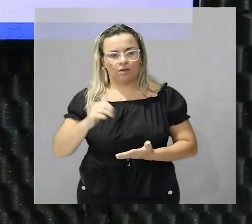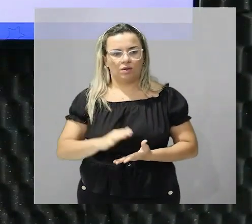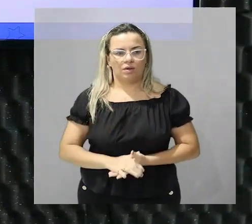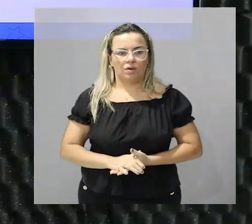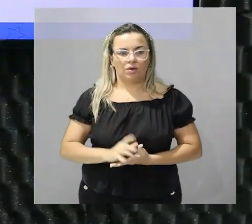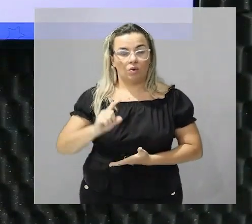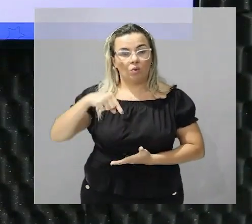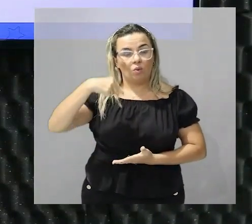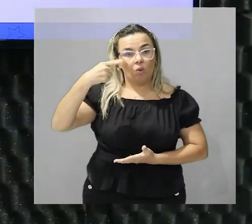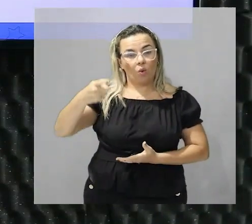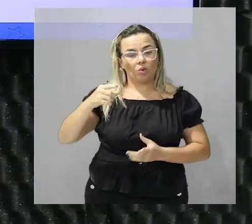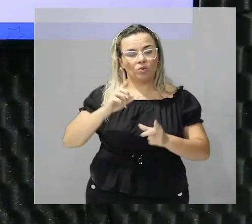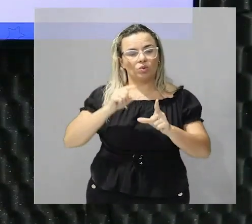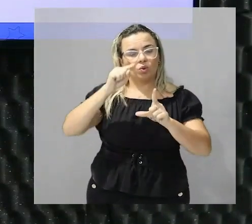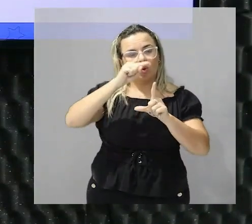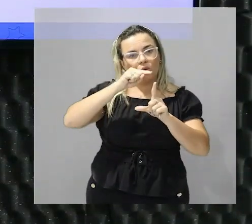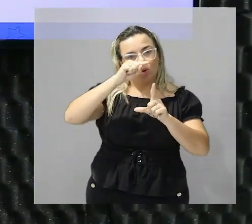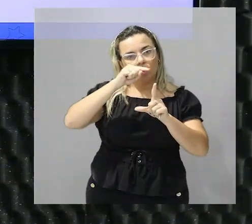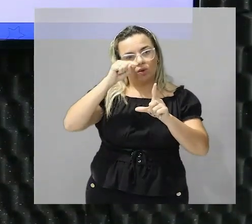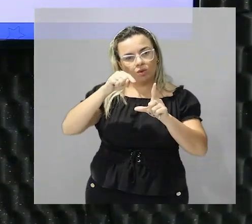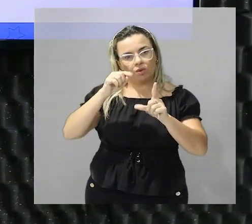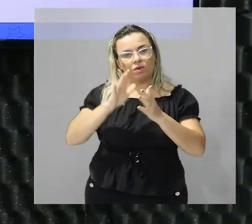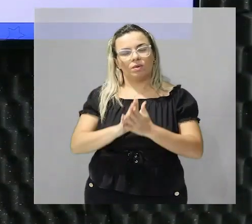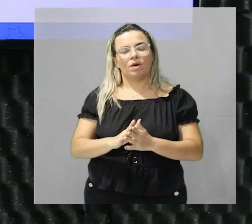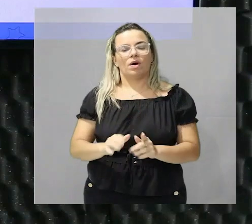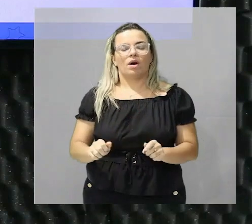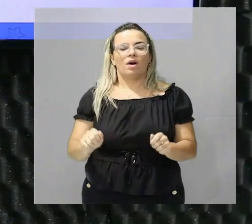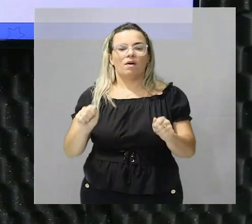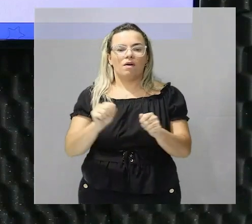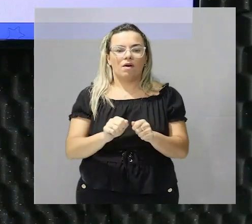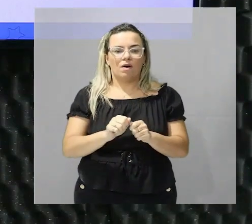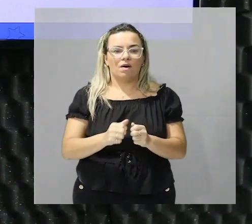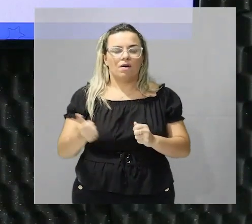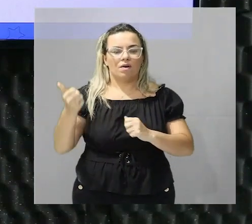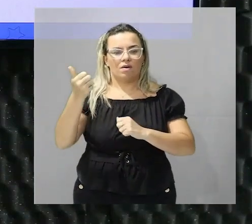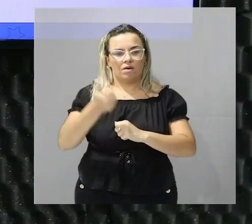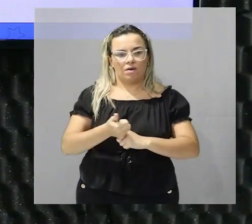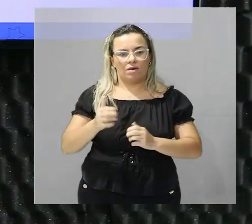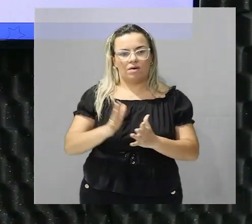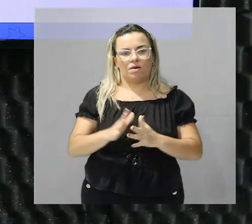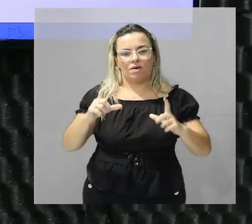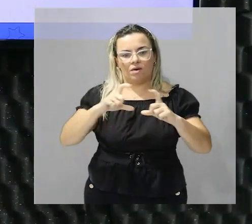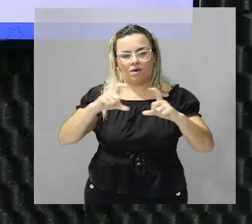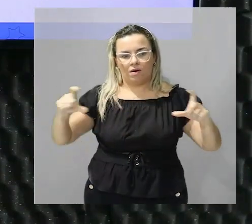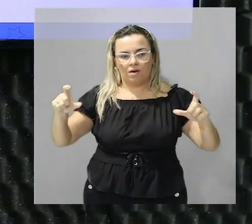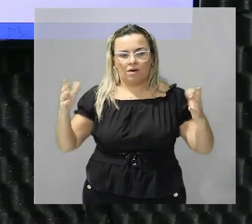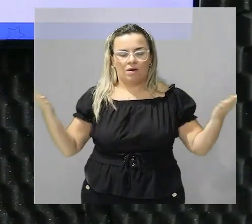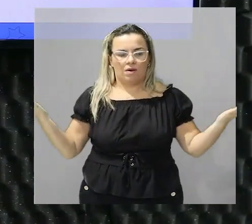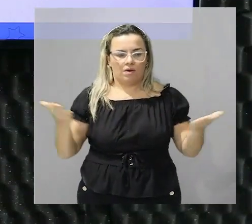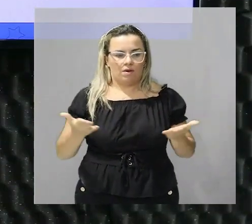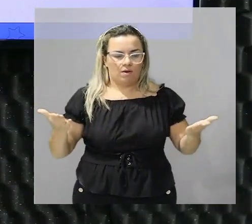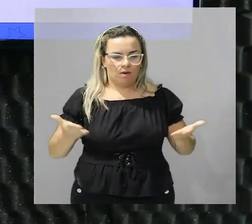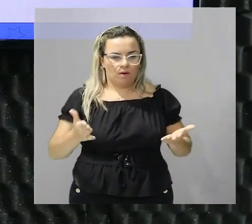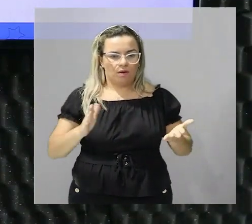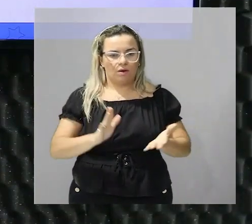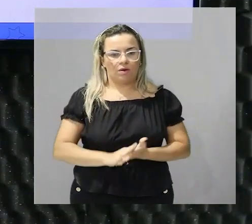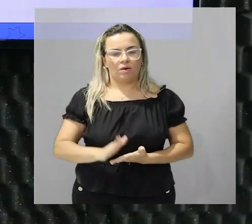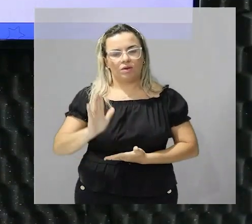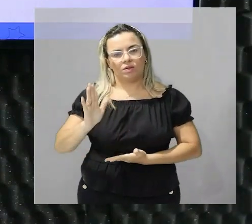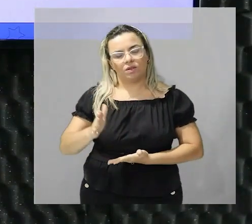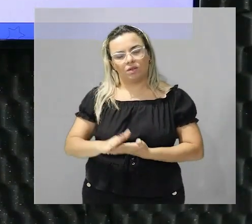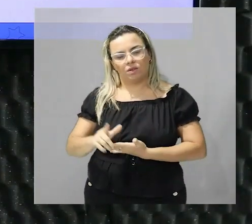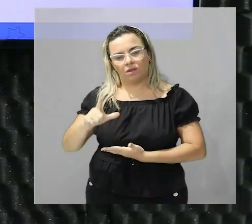o outro ponto para fazer a substituição também na mesma expressão, tá? Agora, eu já